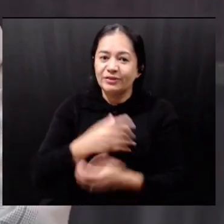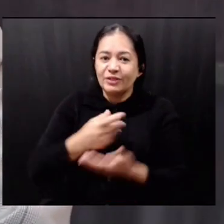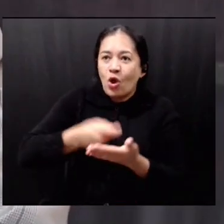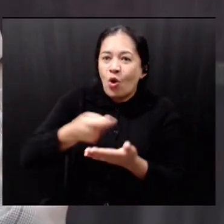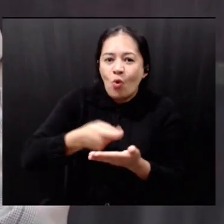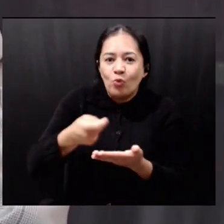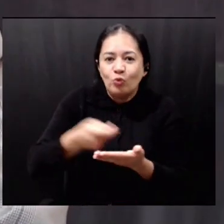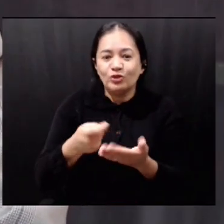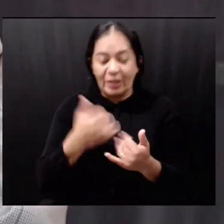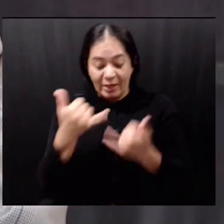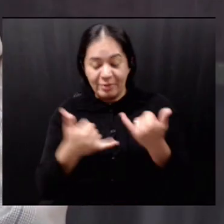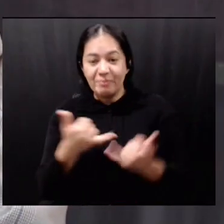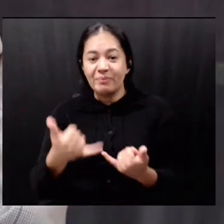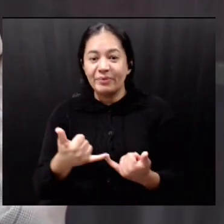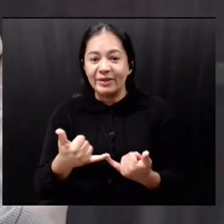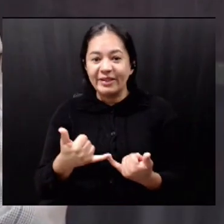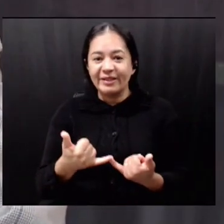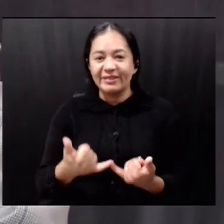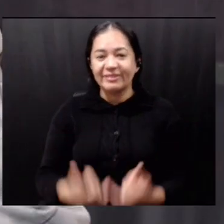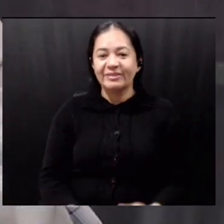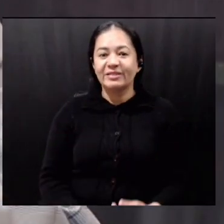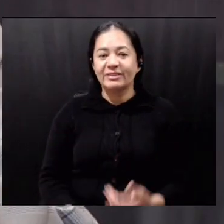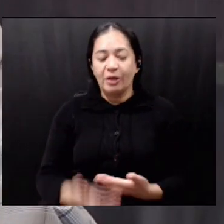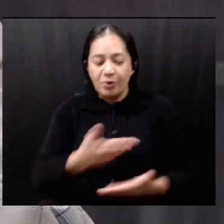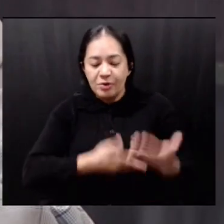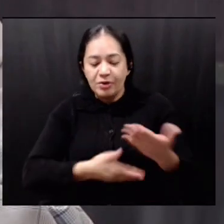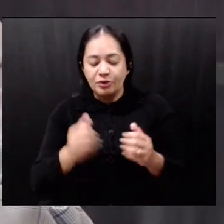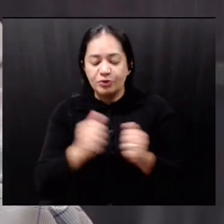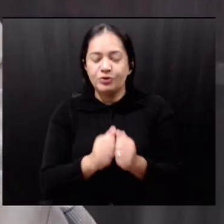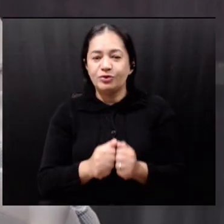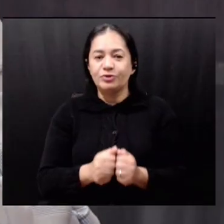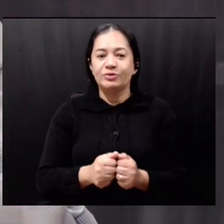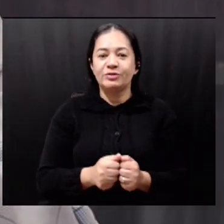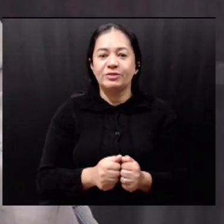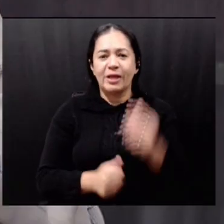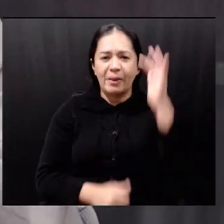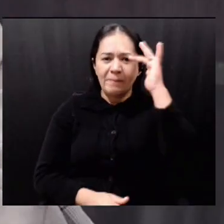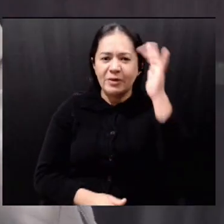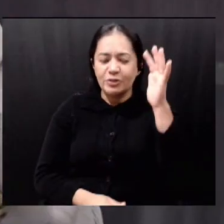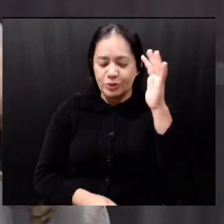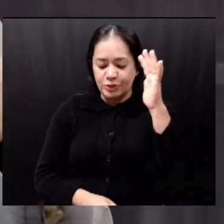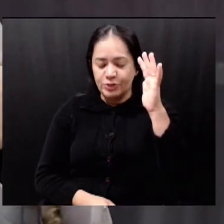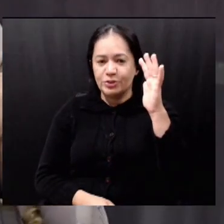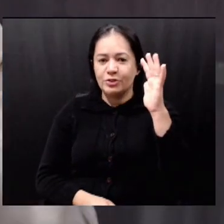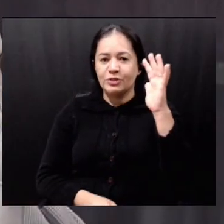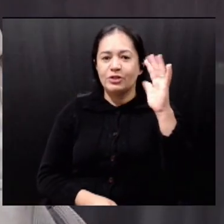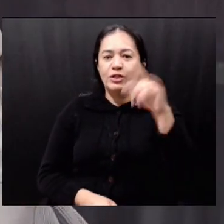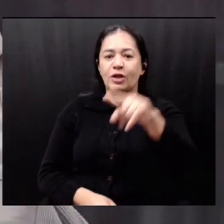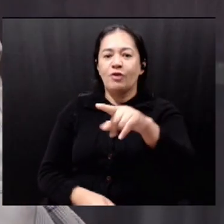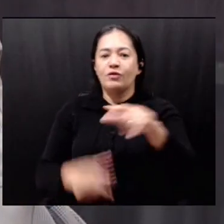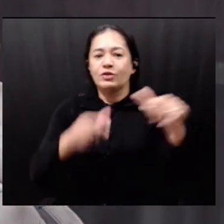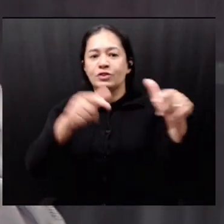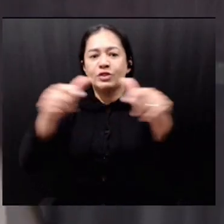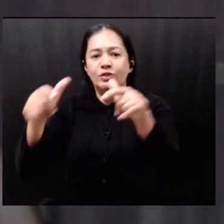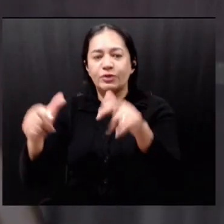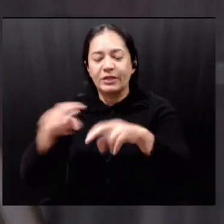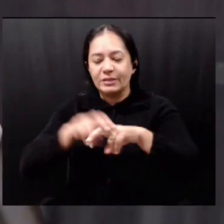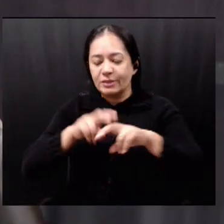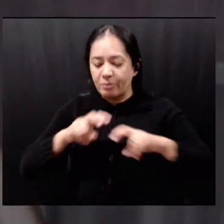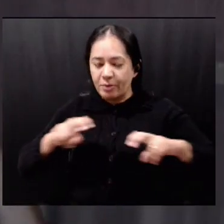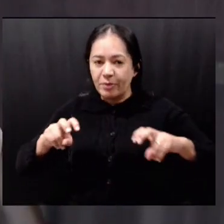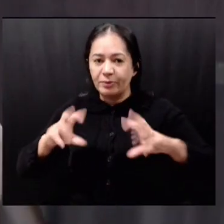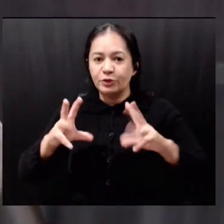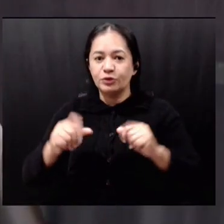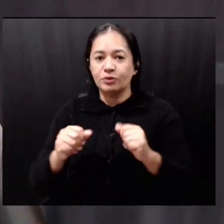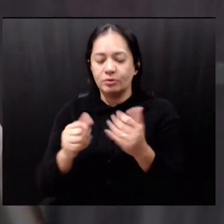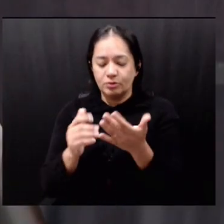vão participar ali e trocar com a criança. Porque imagina, né? Você tá ali num ambiente, numa mesa, sentado com várias pessoas e tá todo mundo no celular ou conversando de coisas